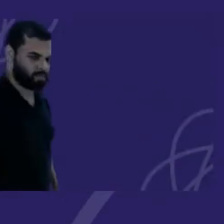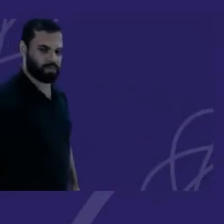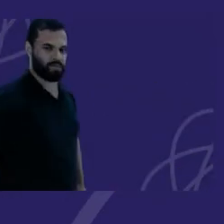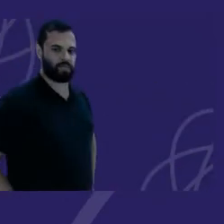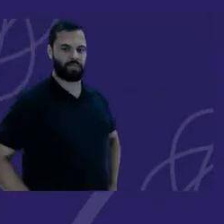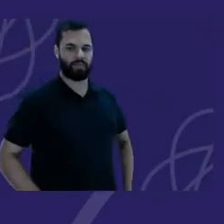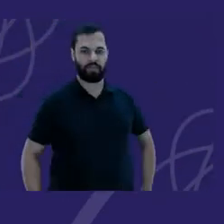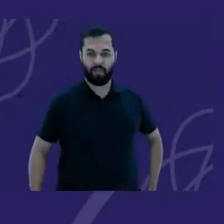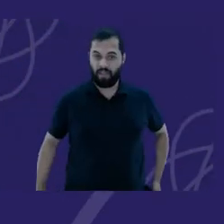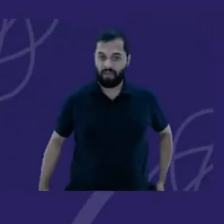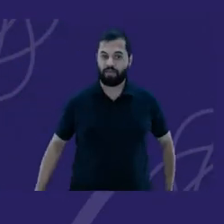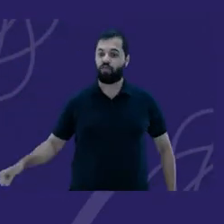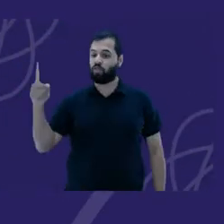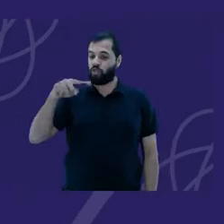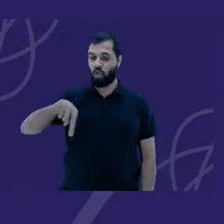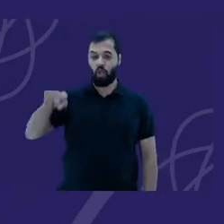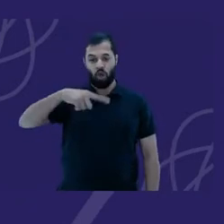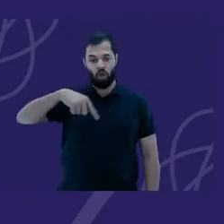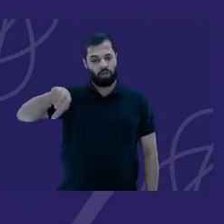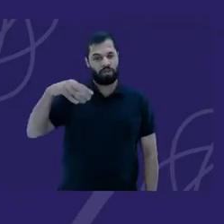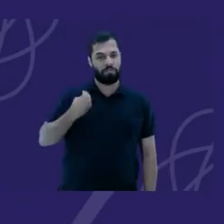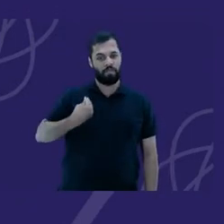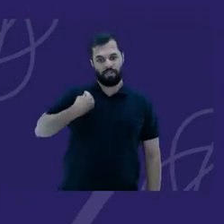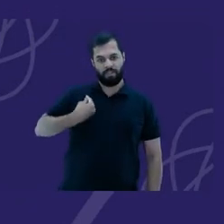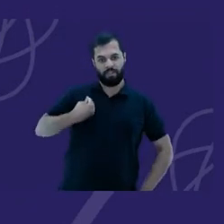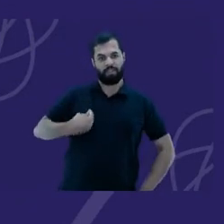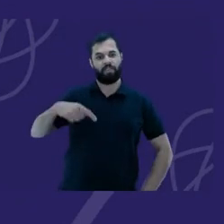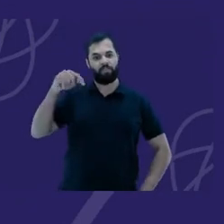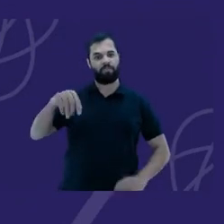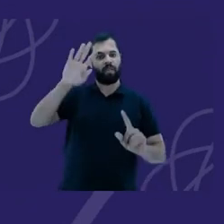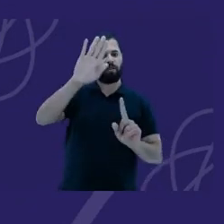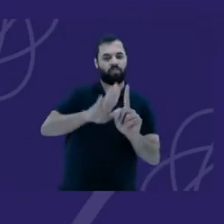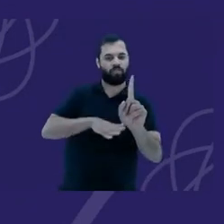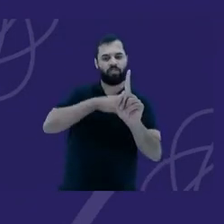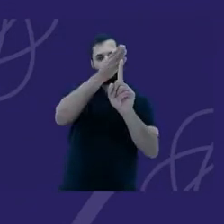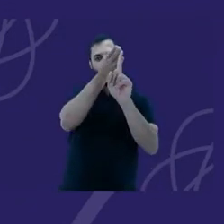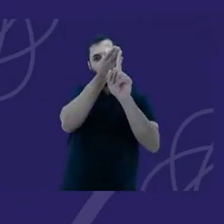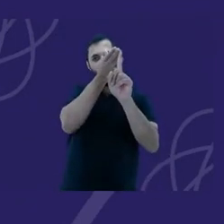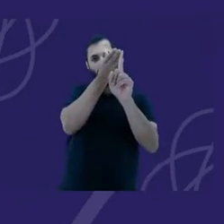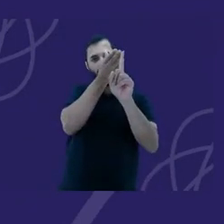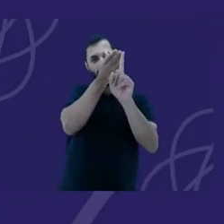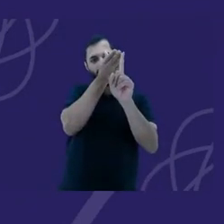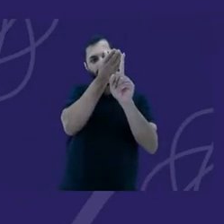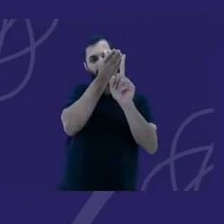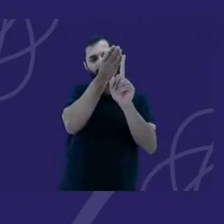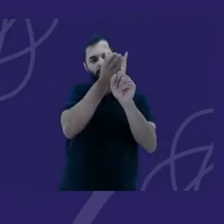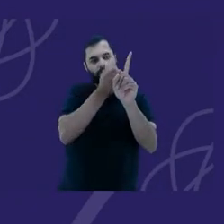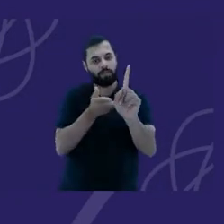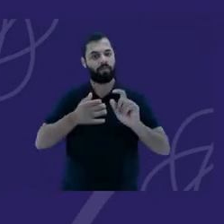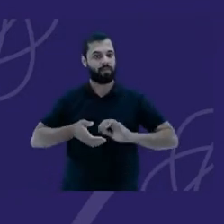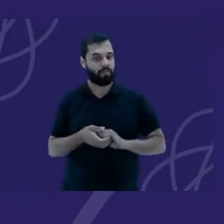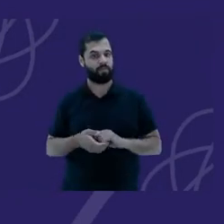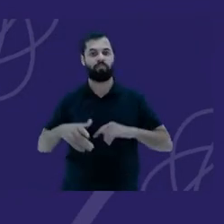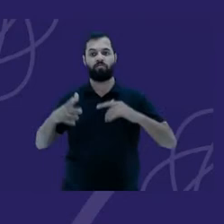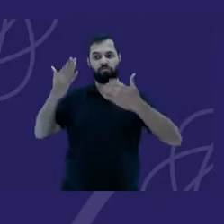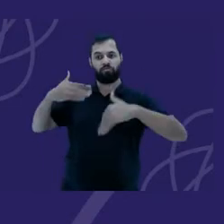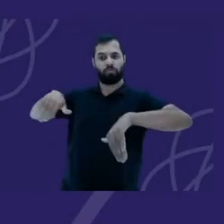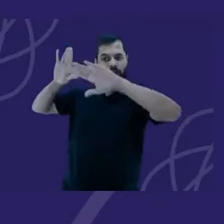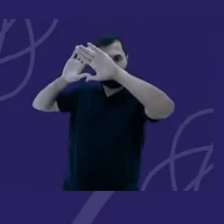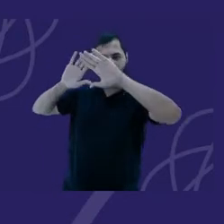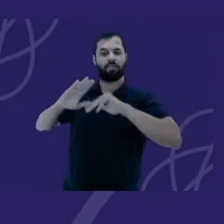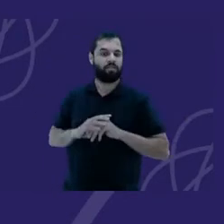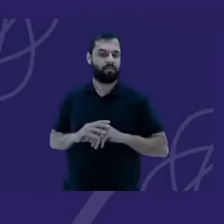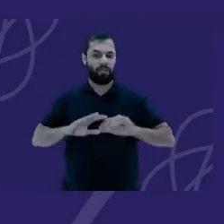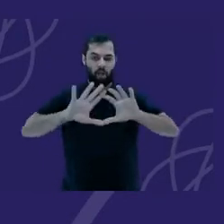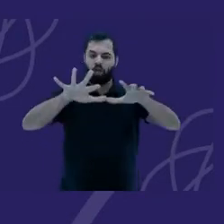Galera, estamos aqui fazendo essa homenagem aqui, lembrando o Choro. Clima aqui, subúrbio. Essa